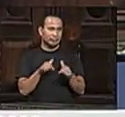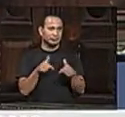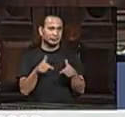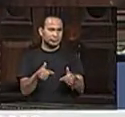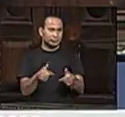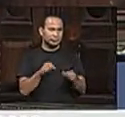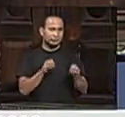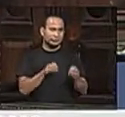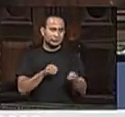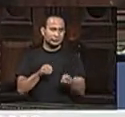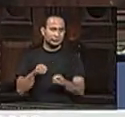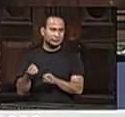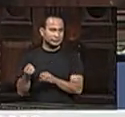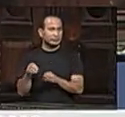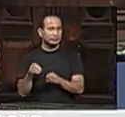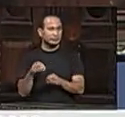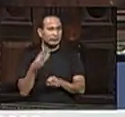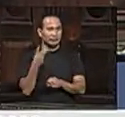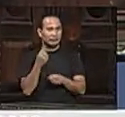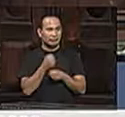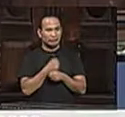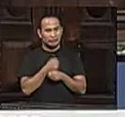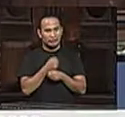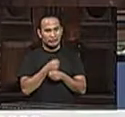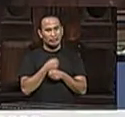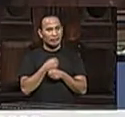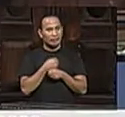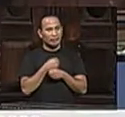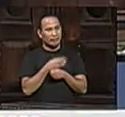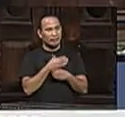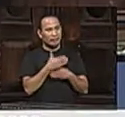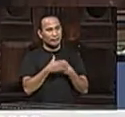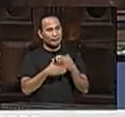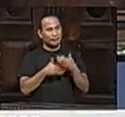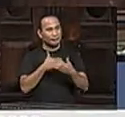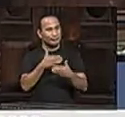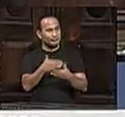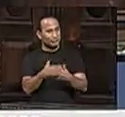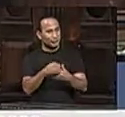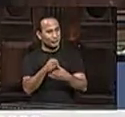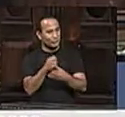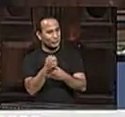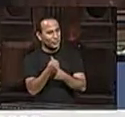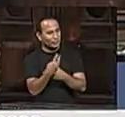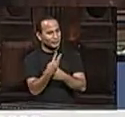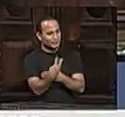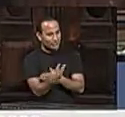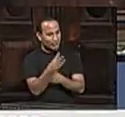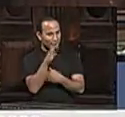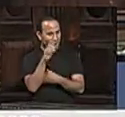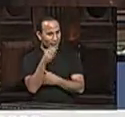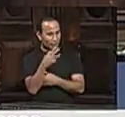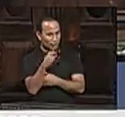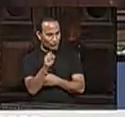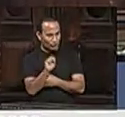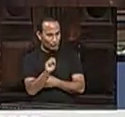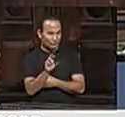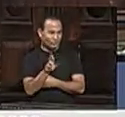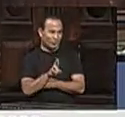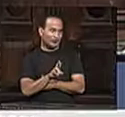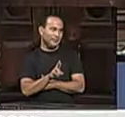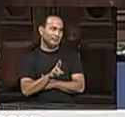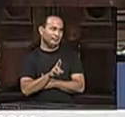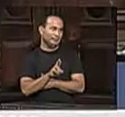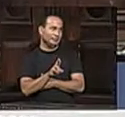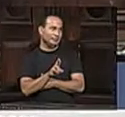da educação em 3 anos, da ordem de quase 3 bilhões de reais. 3 bilhões